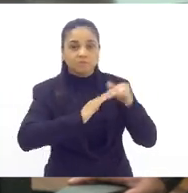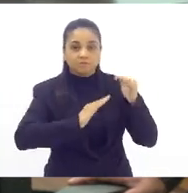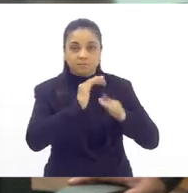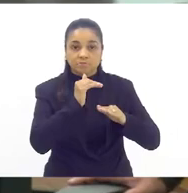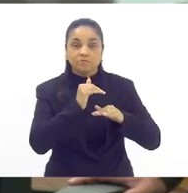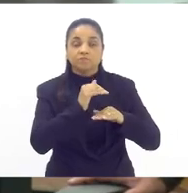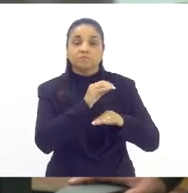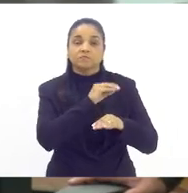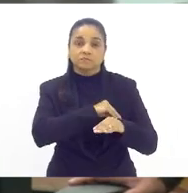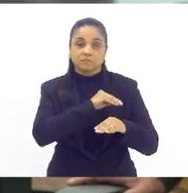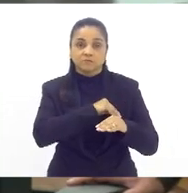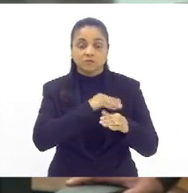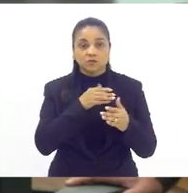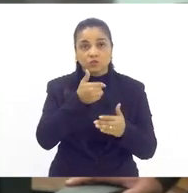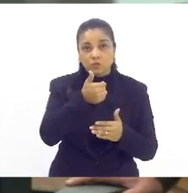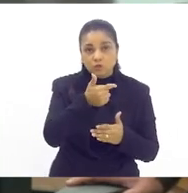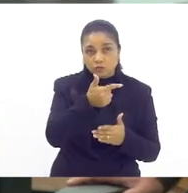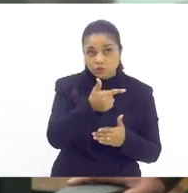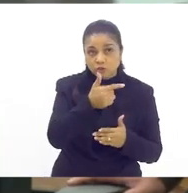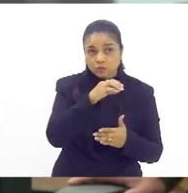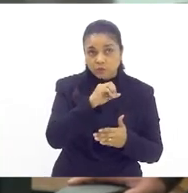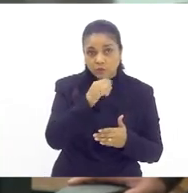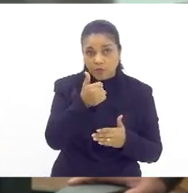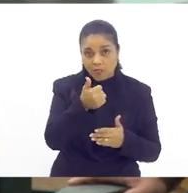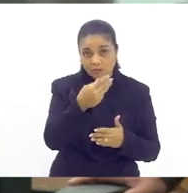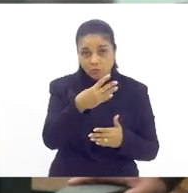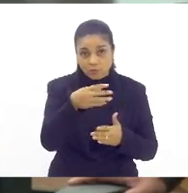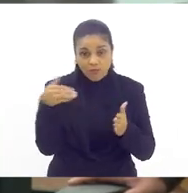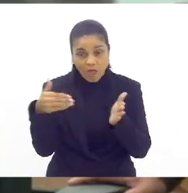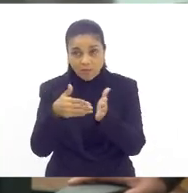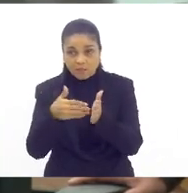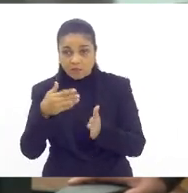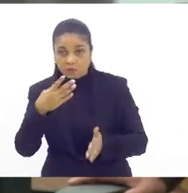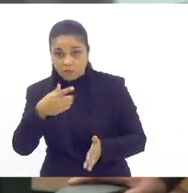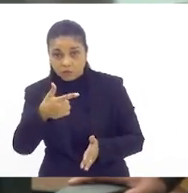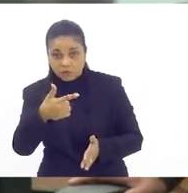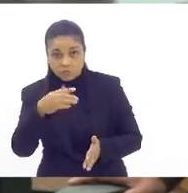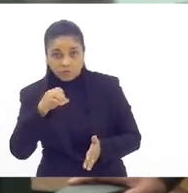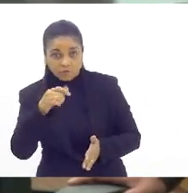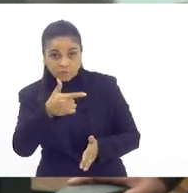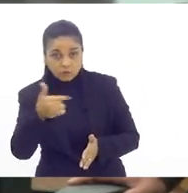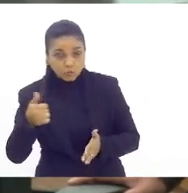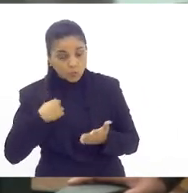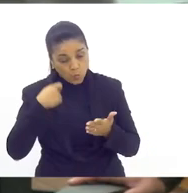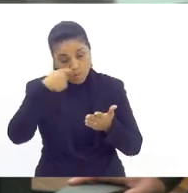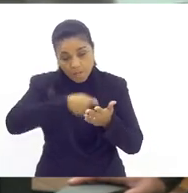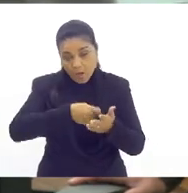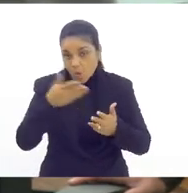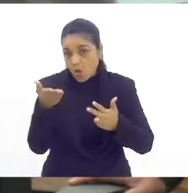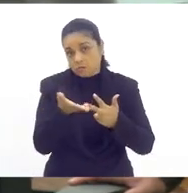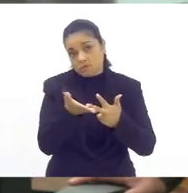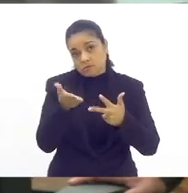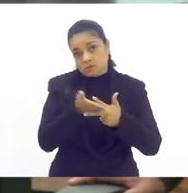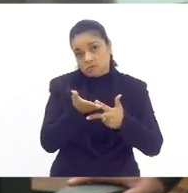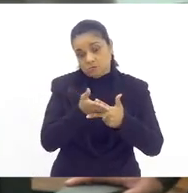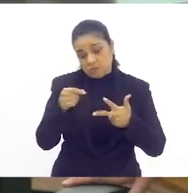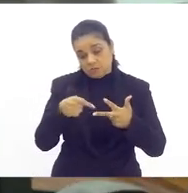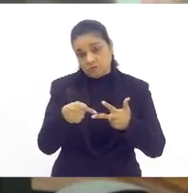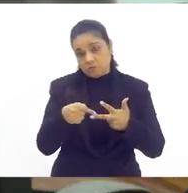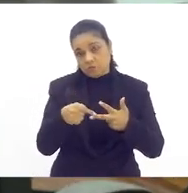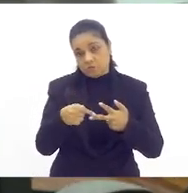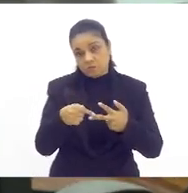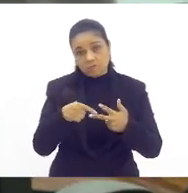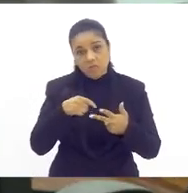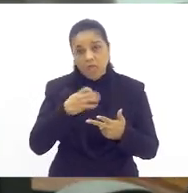a 2021 e agora o governo não está pagando a segunda parcela do acordo de 2021 isso é muito grave